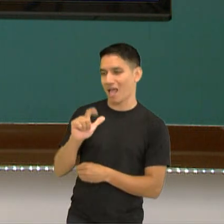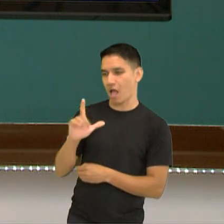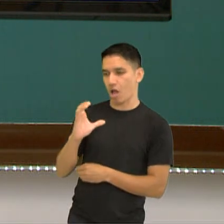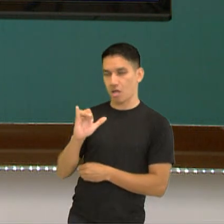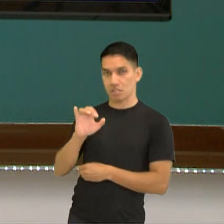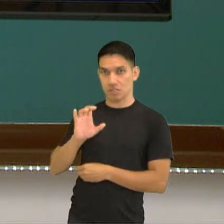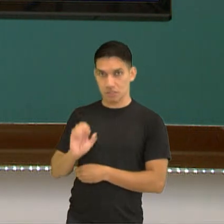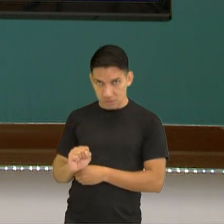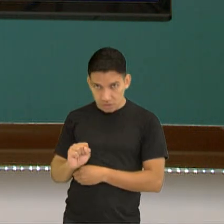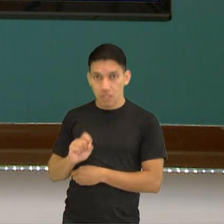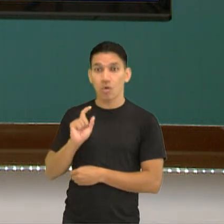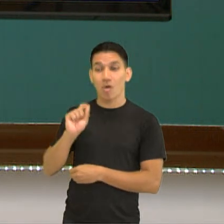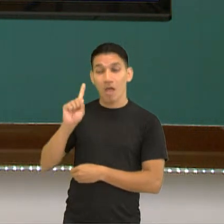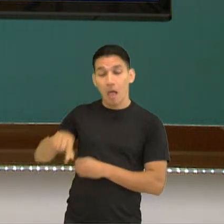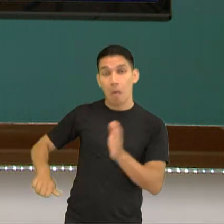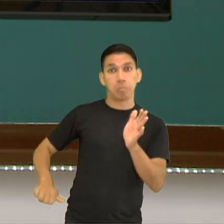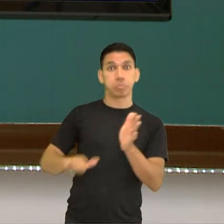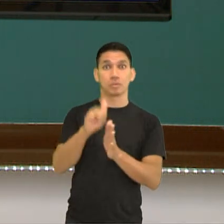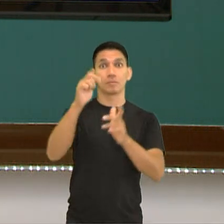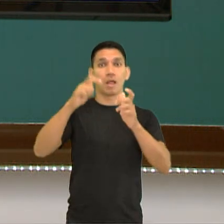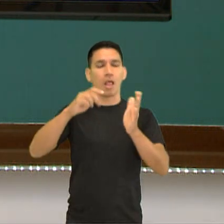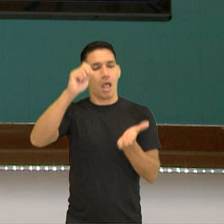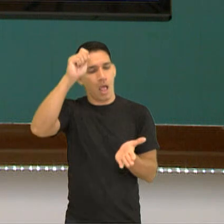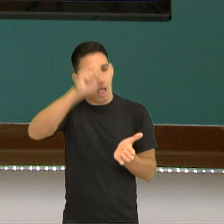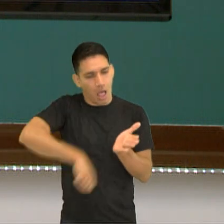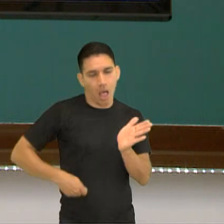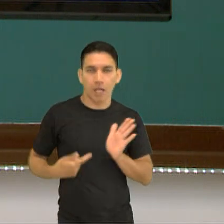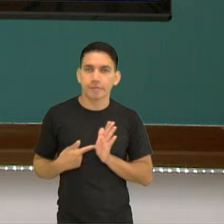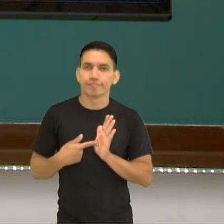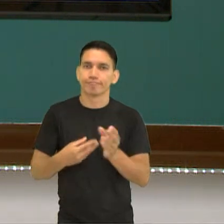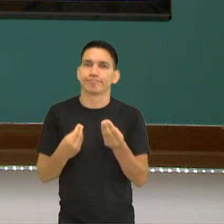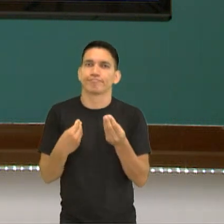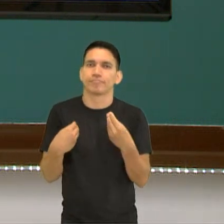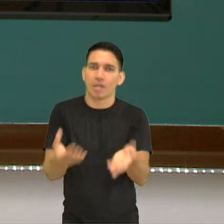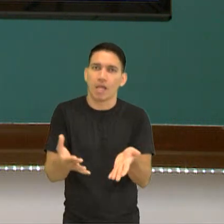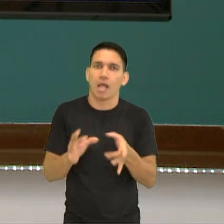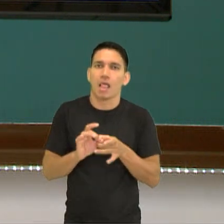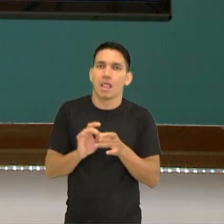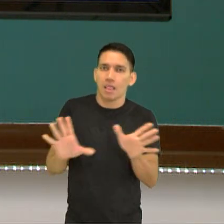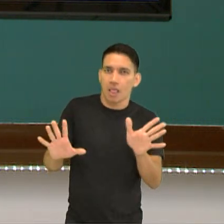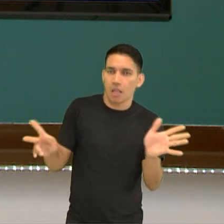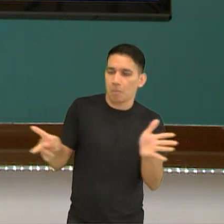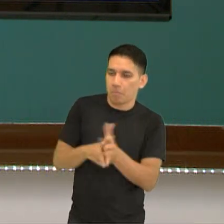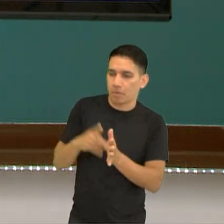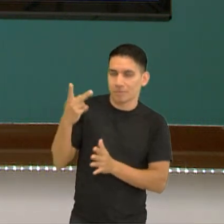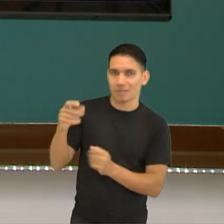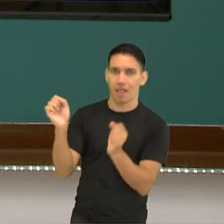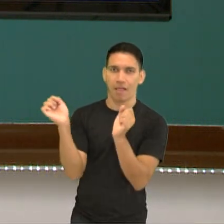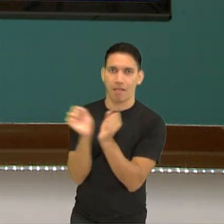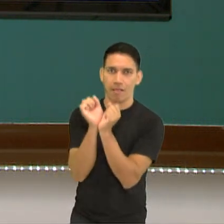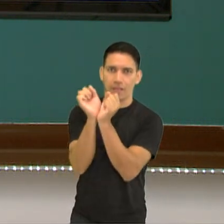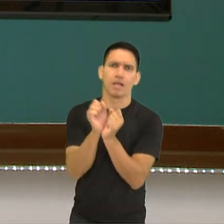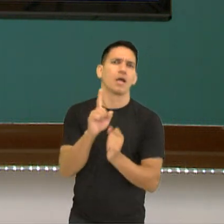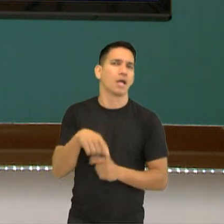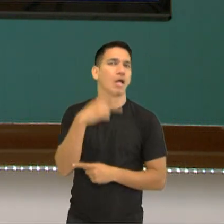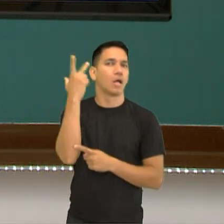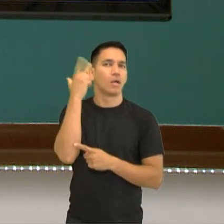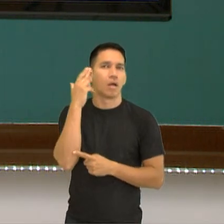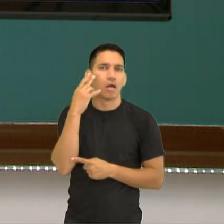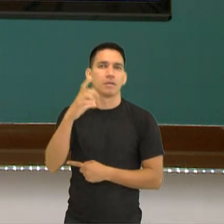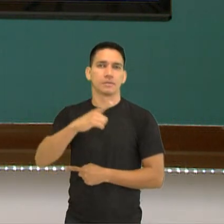considerada a primeira carta de alforria, tá? Então ele liberta os seus escravos. Naquela época era muito comum